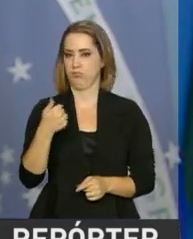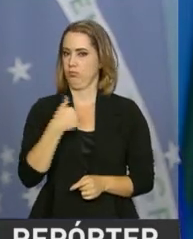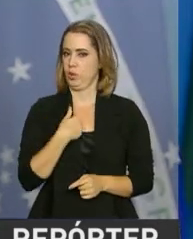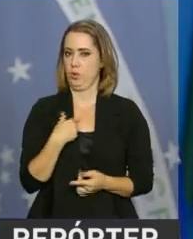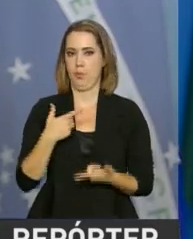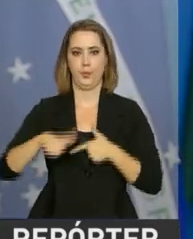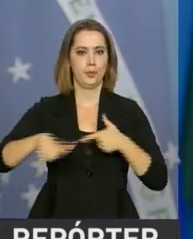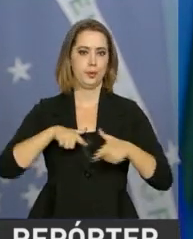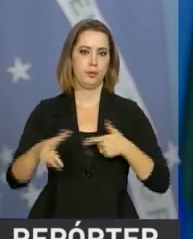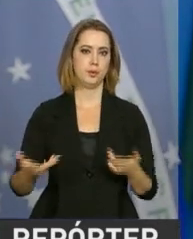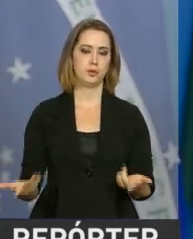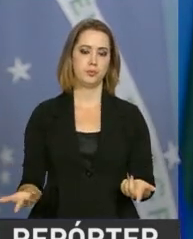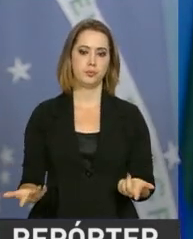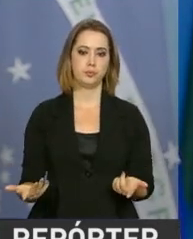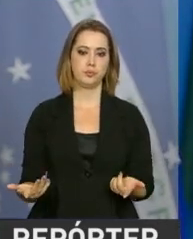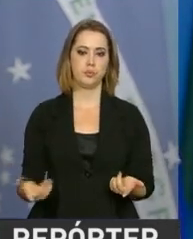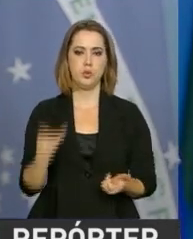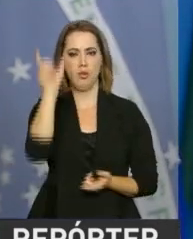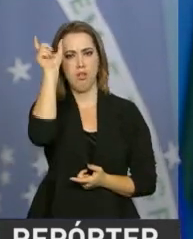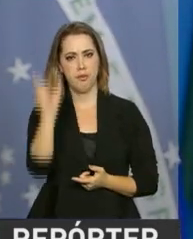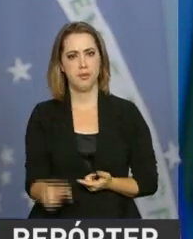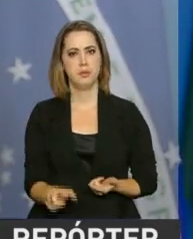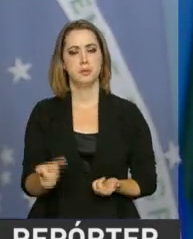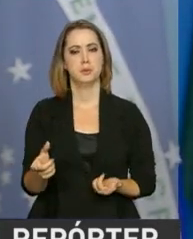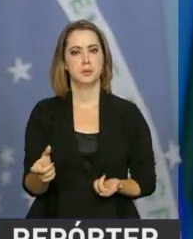missão de quem